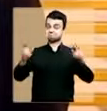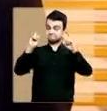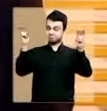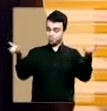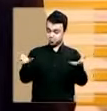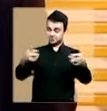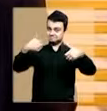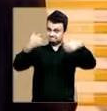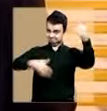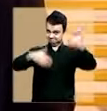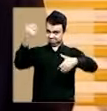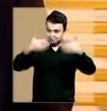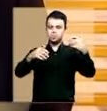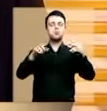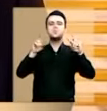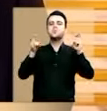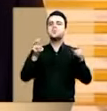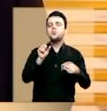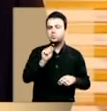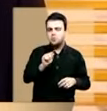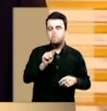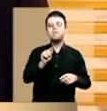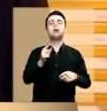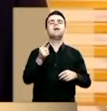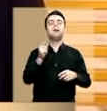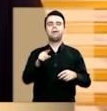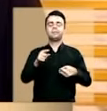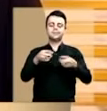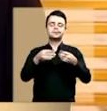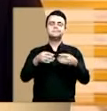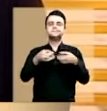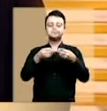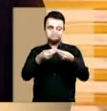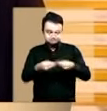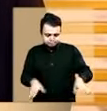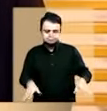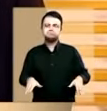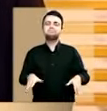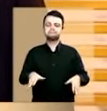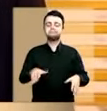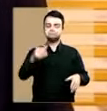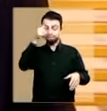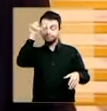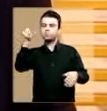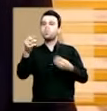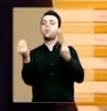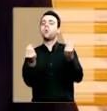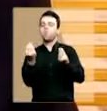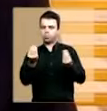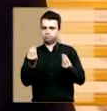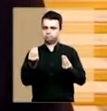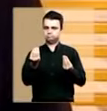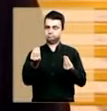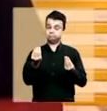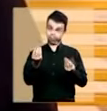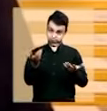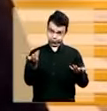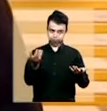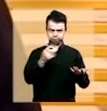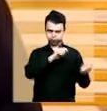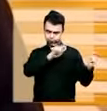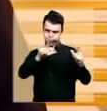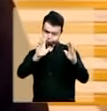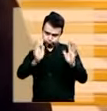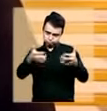E o Ponto de Vista está de volta e o assunto dessa semana é o desperdício e como combatê-lo. A gente abre esse bloco